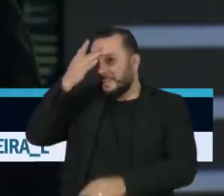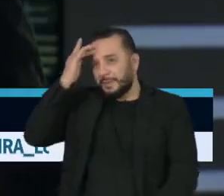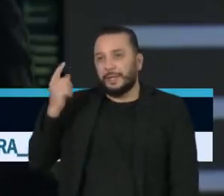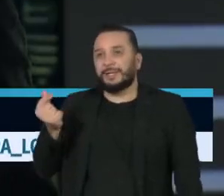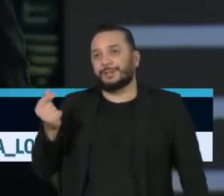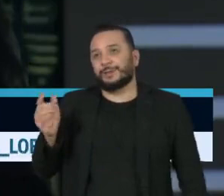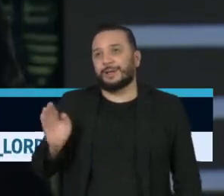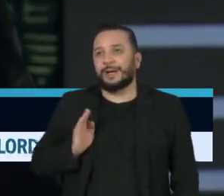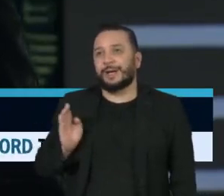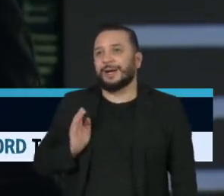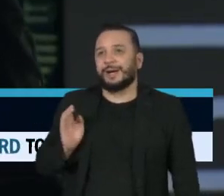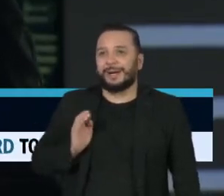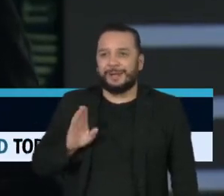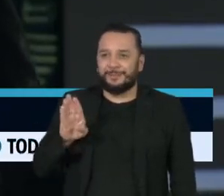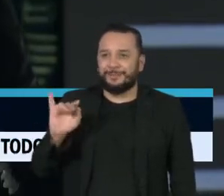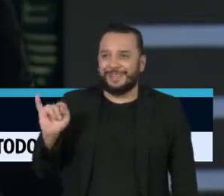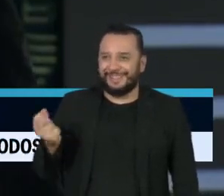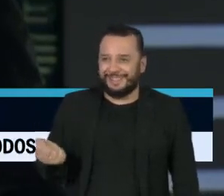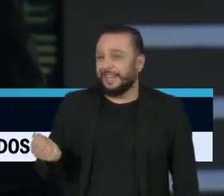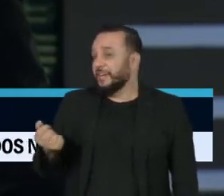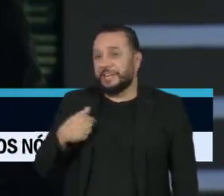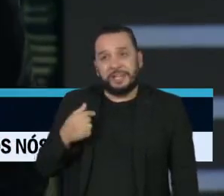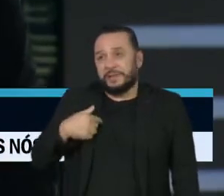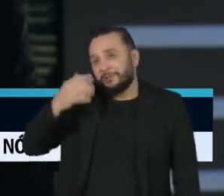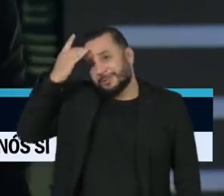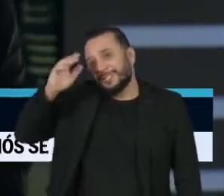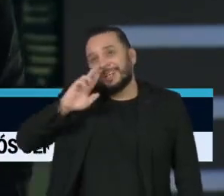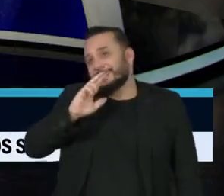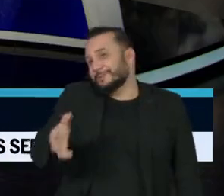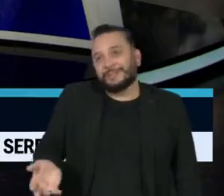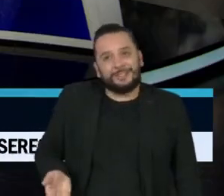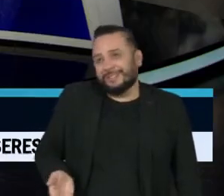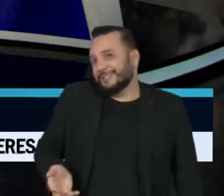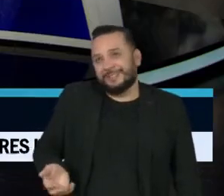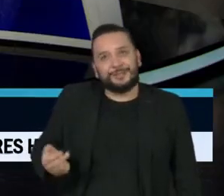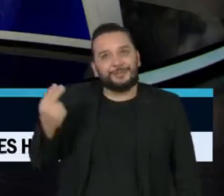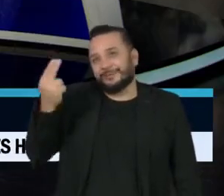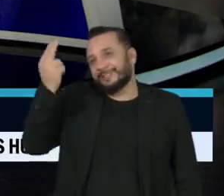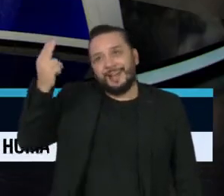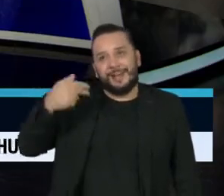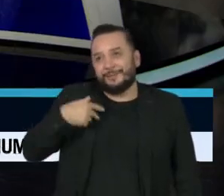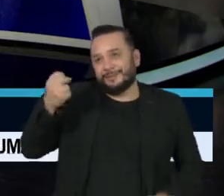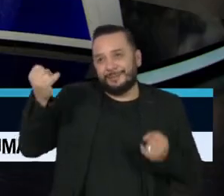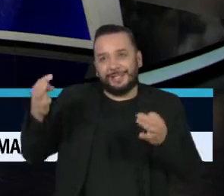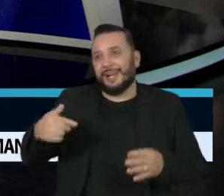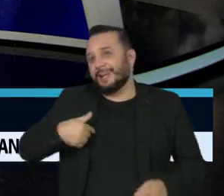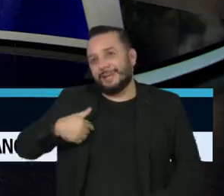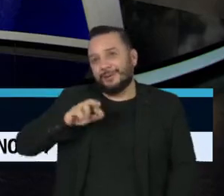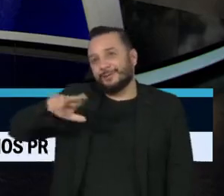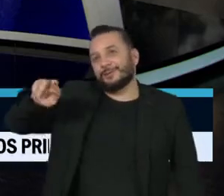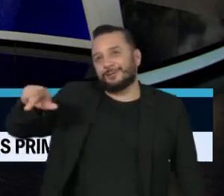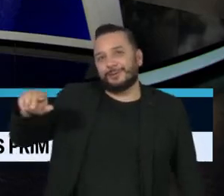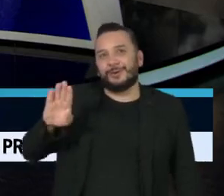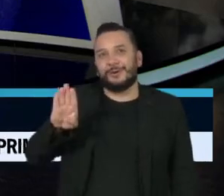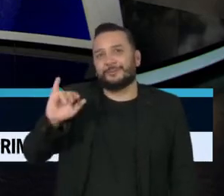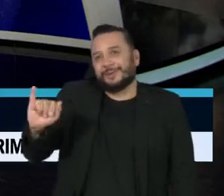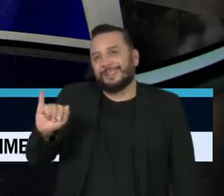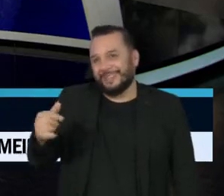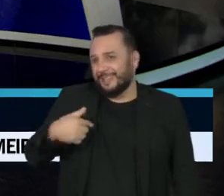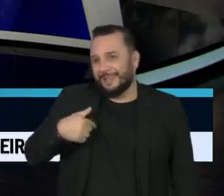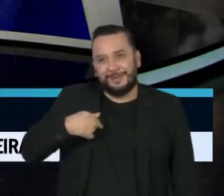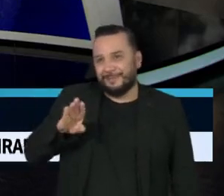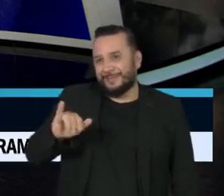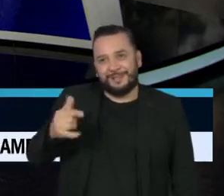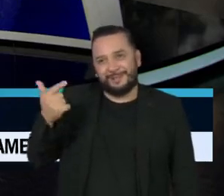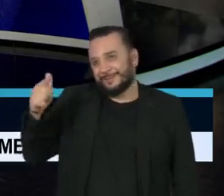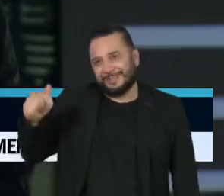né infelizmente não tô nessa nesse meu lugar de fala de bilionário te responder